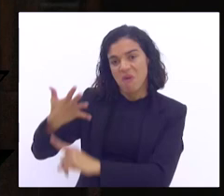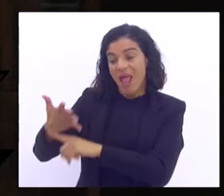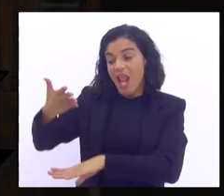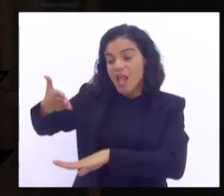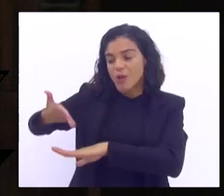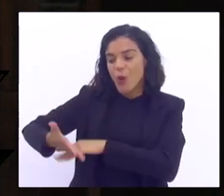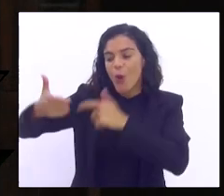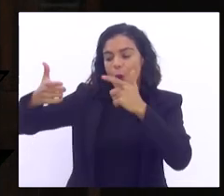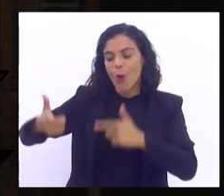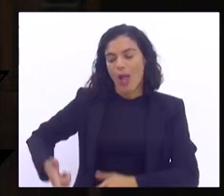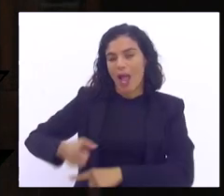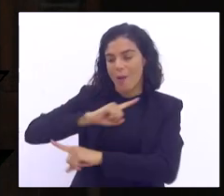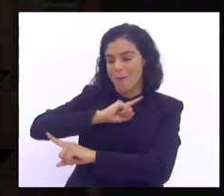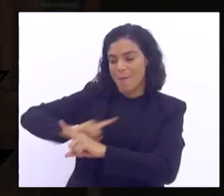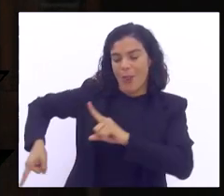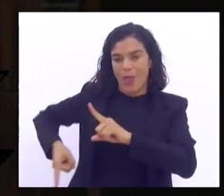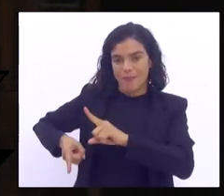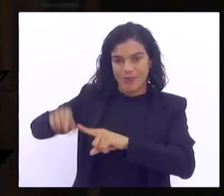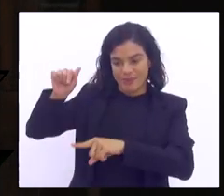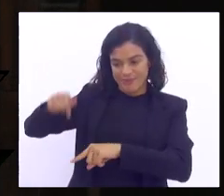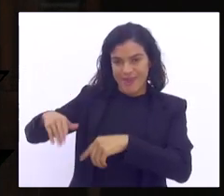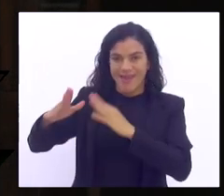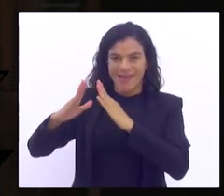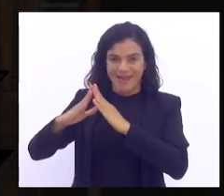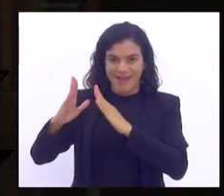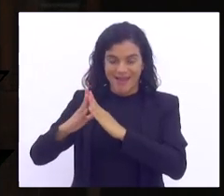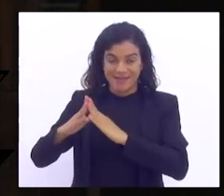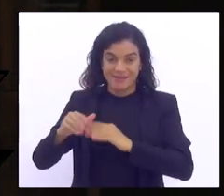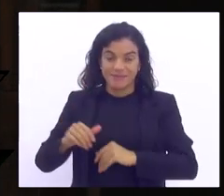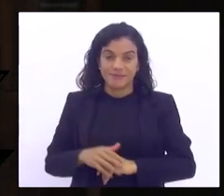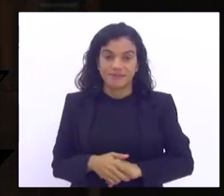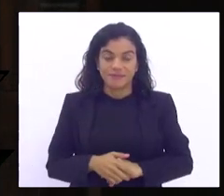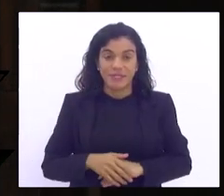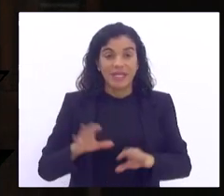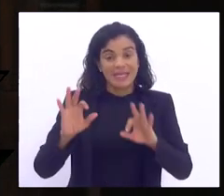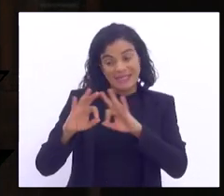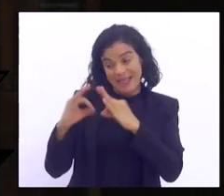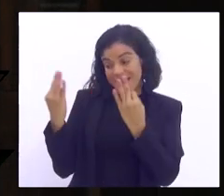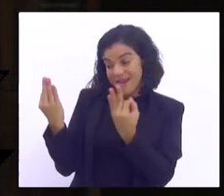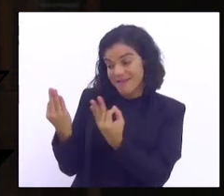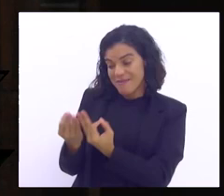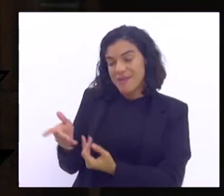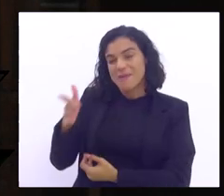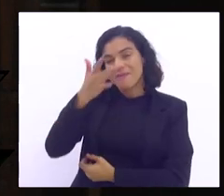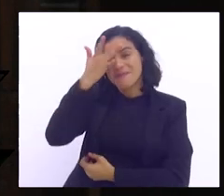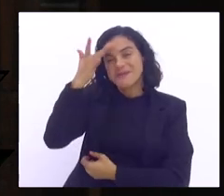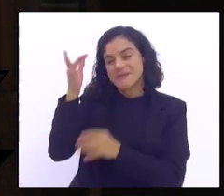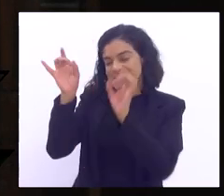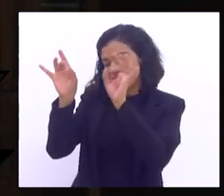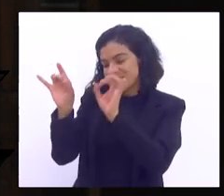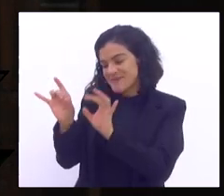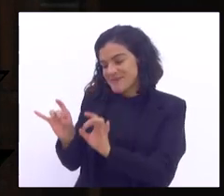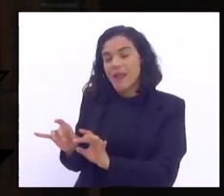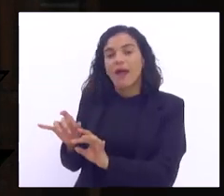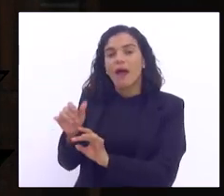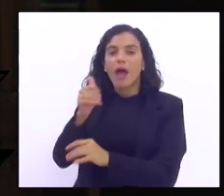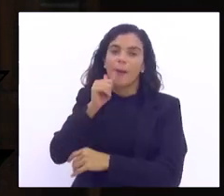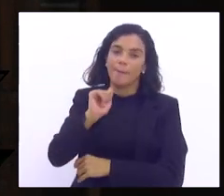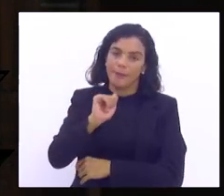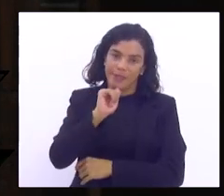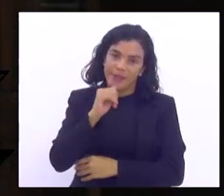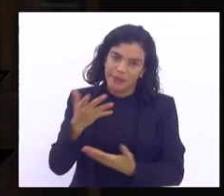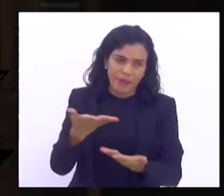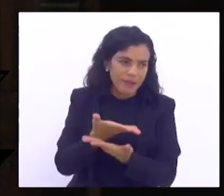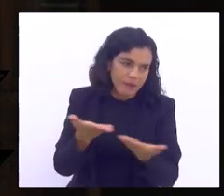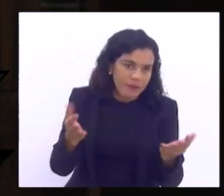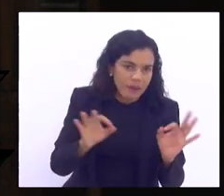lugar inviolável, que é o lar. Na família, uma pessoa especial, a mãe, não é?